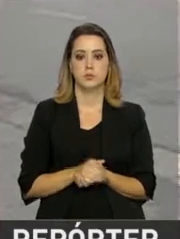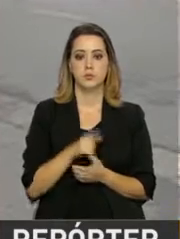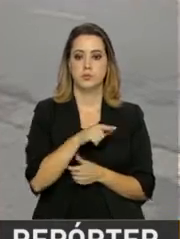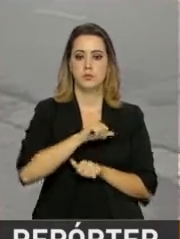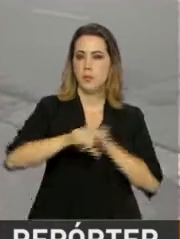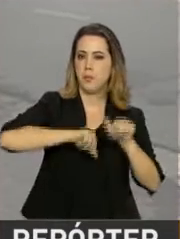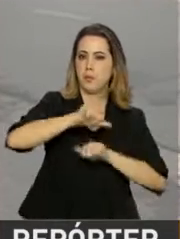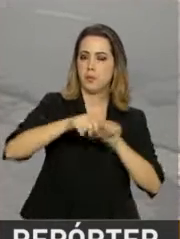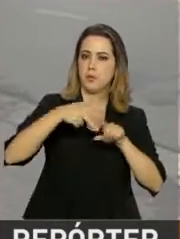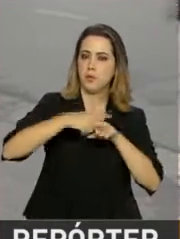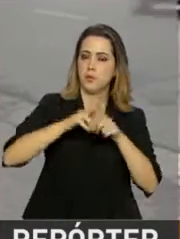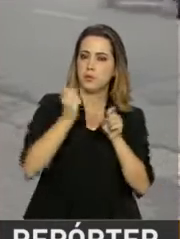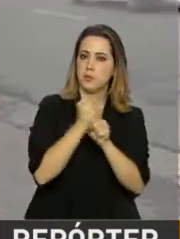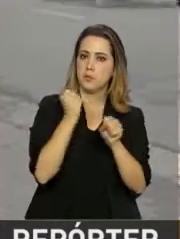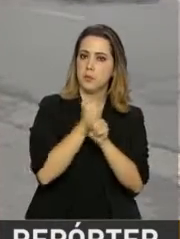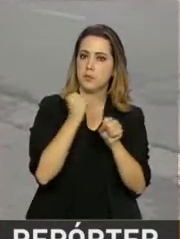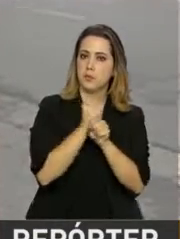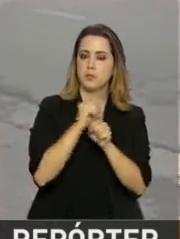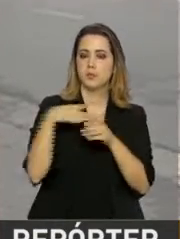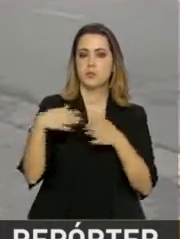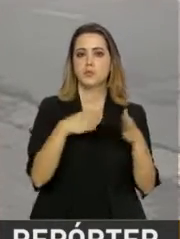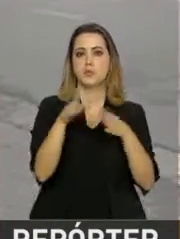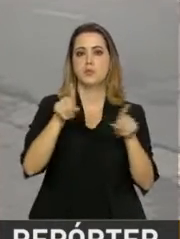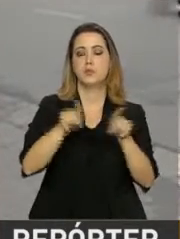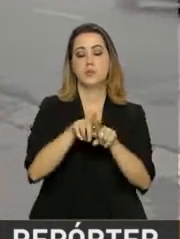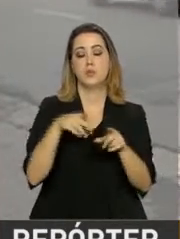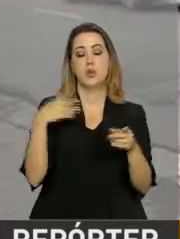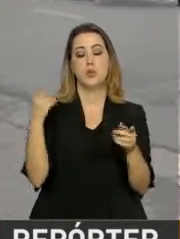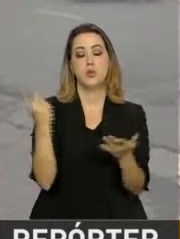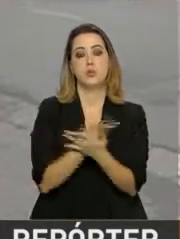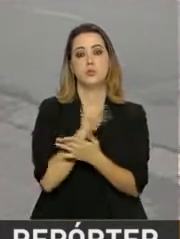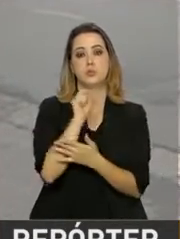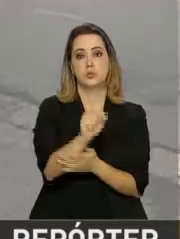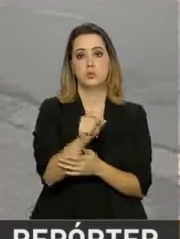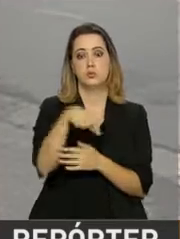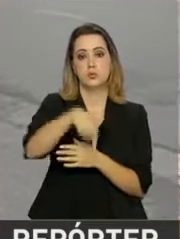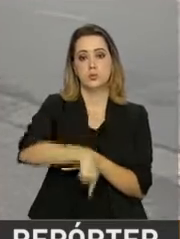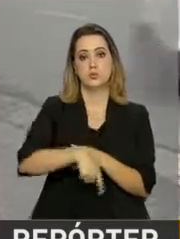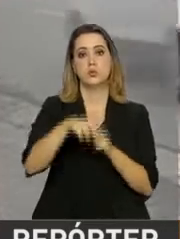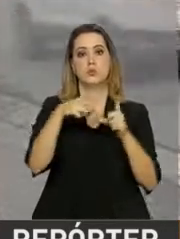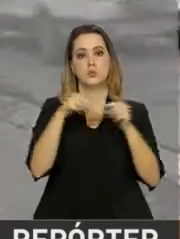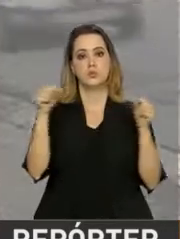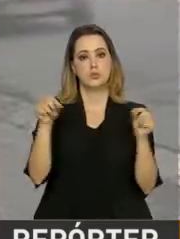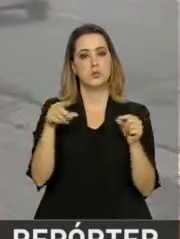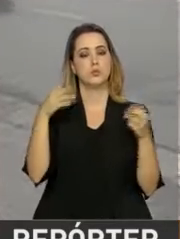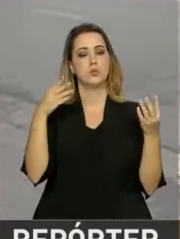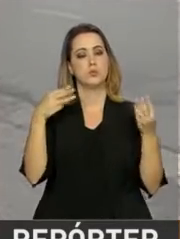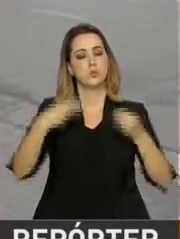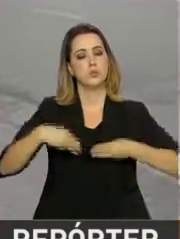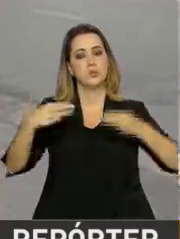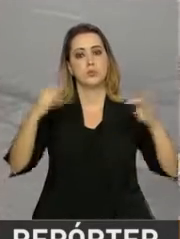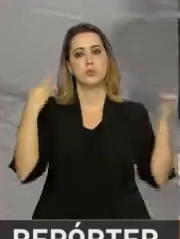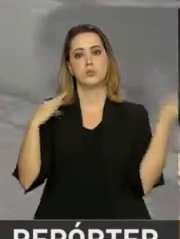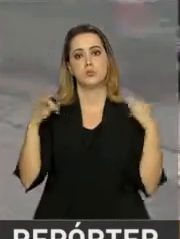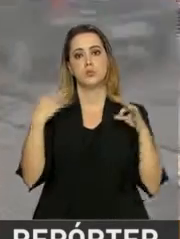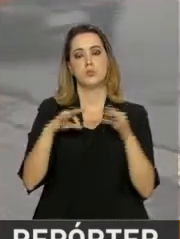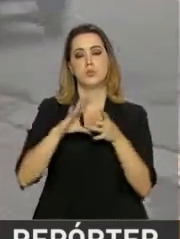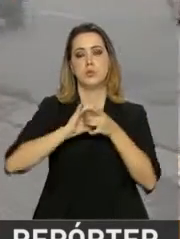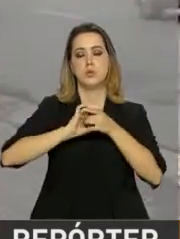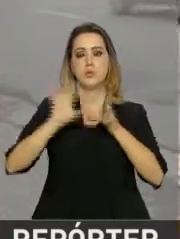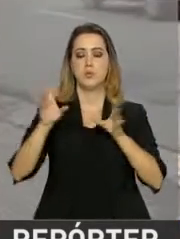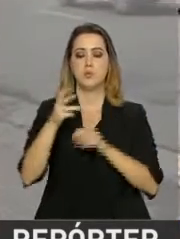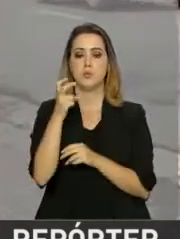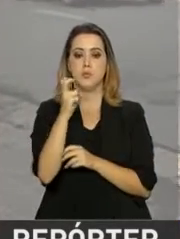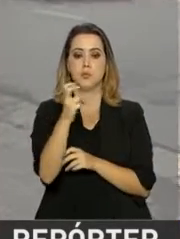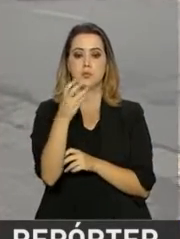Para a reforma do Autódromo de Interlagos, onde ocorrem as corridas, aqui em São Paulo, o Ministério do Turismo liberou 54 milhões